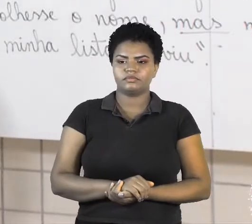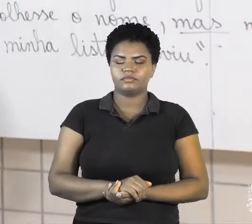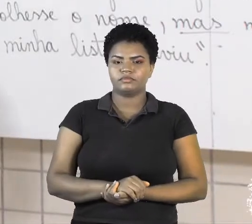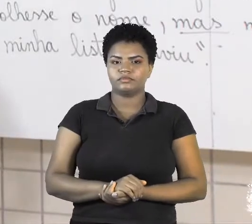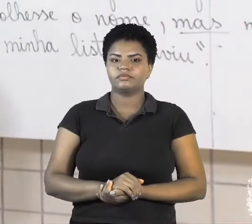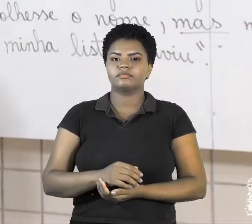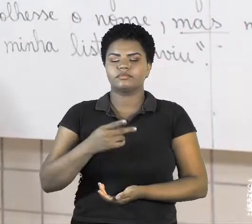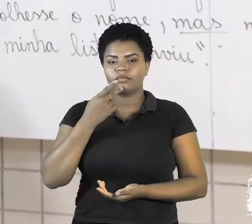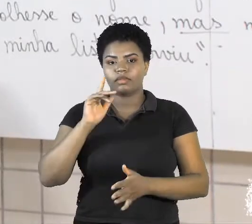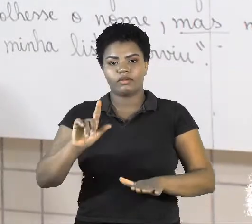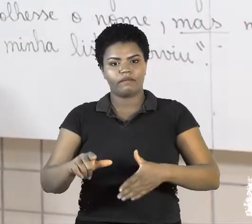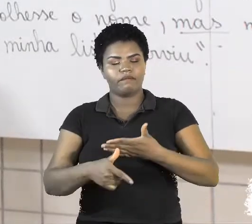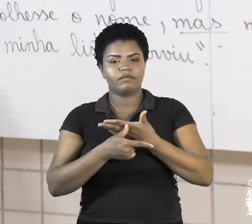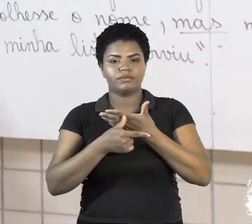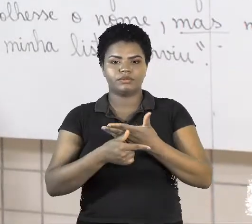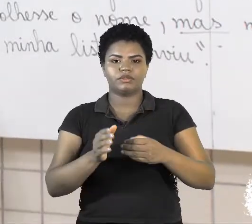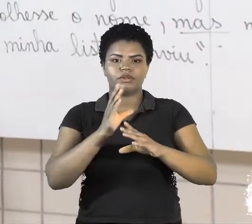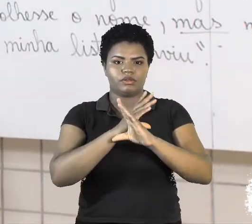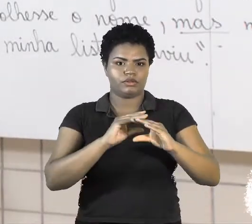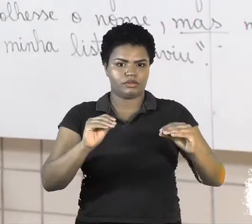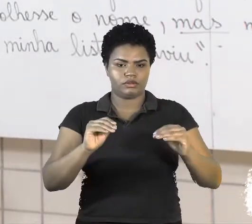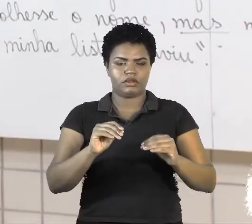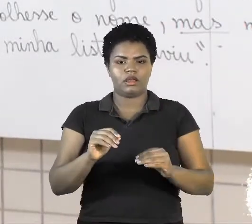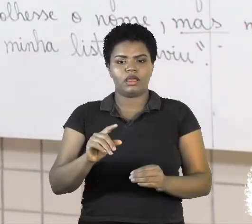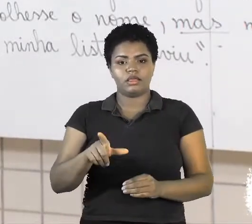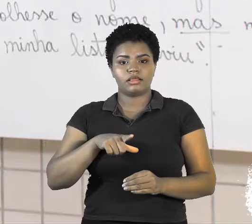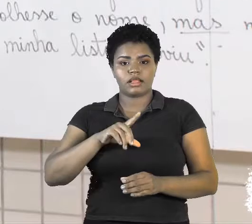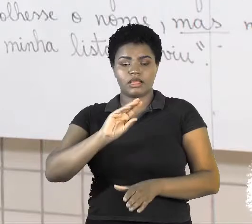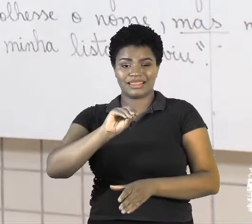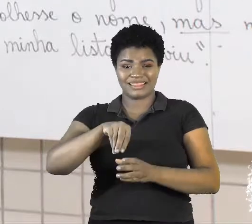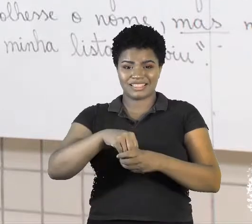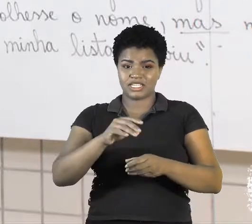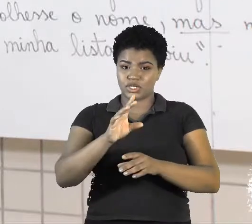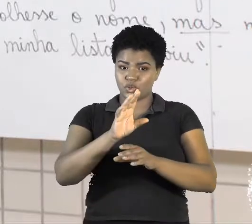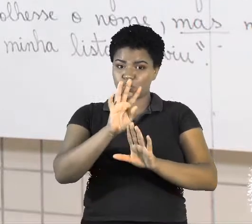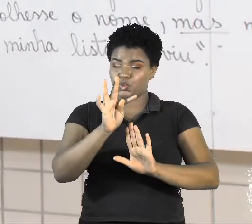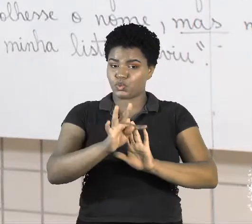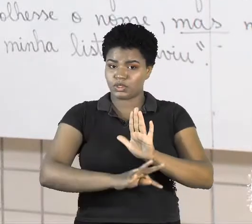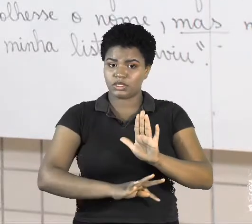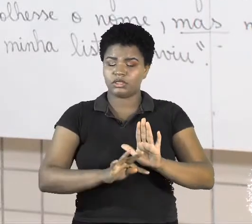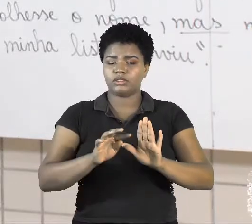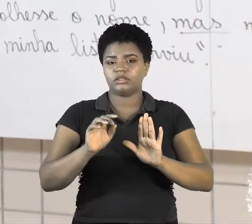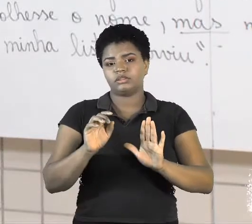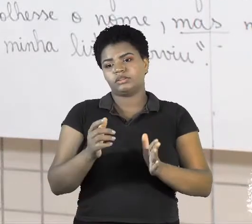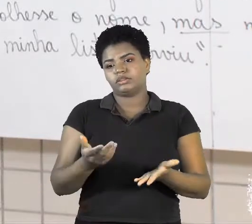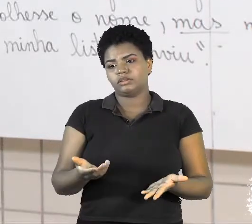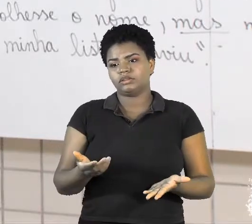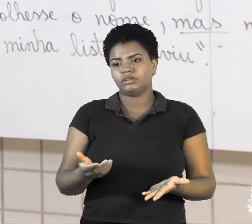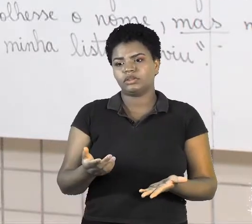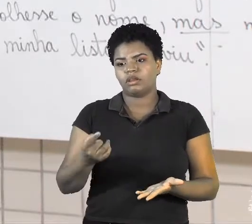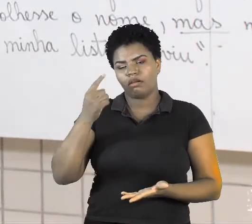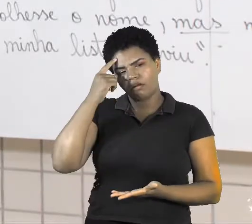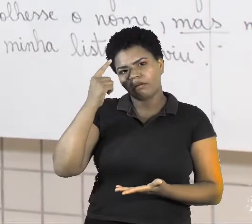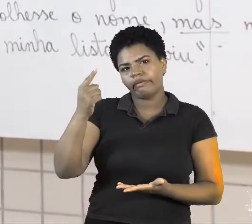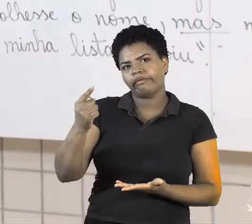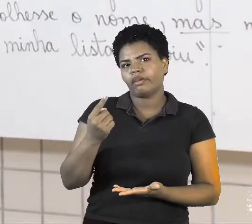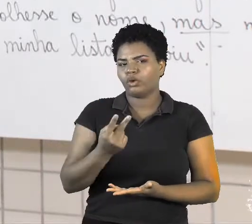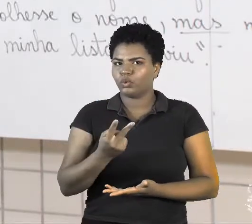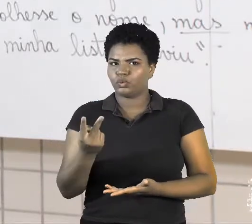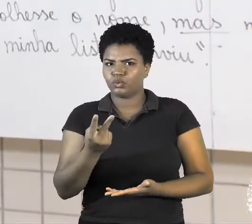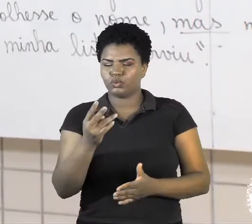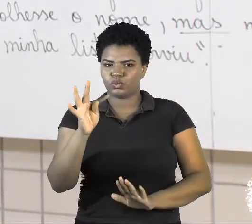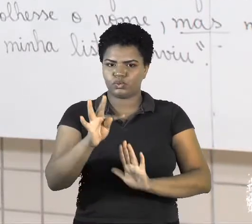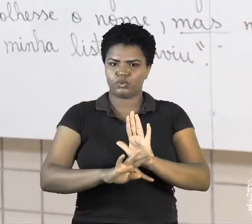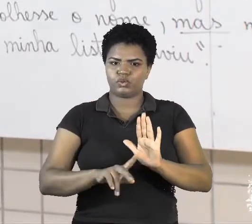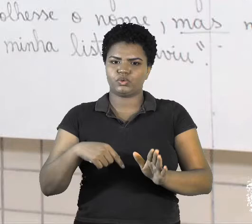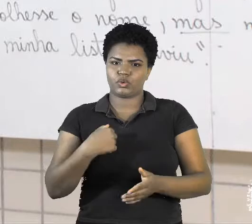A função que as conjunções estabelecem dentro do texto, como eu retomei lá a ideia dos 2 textos que nós lemos na